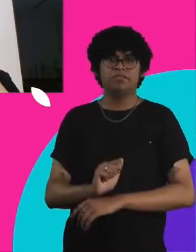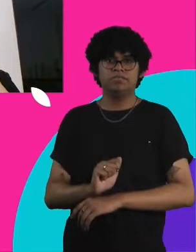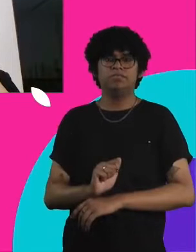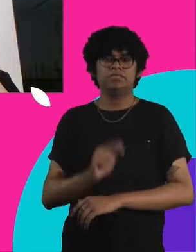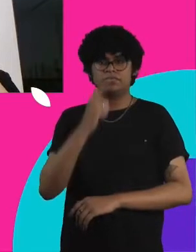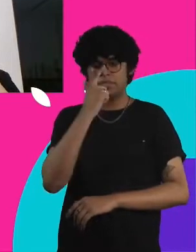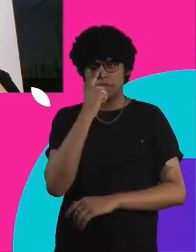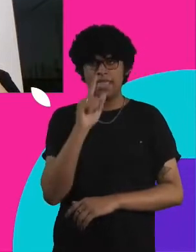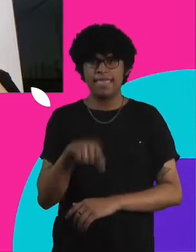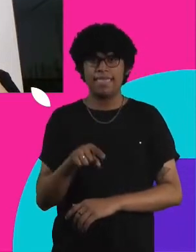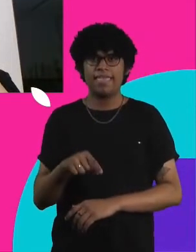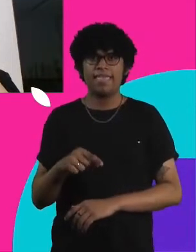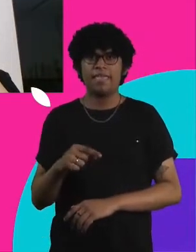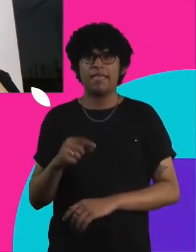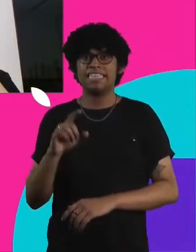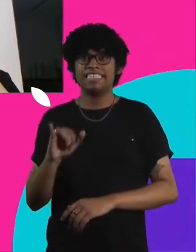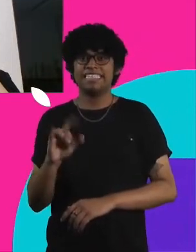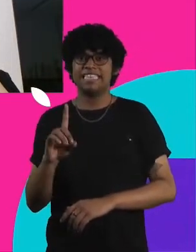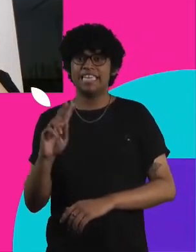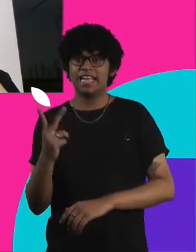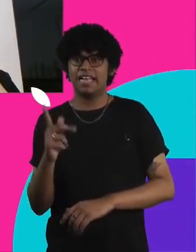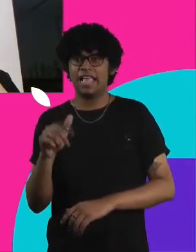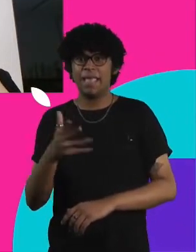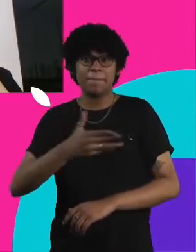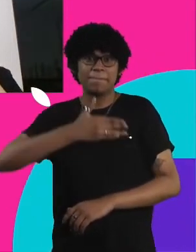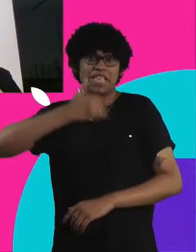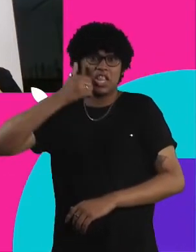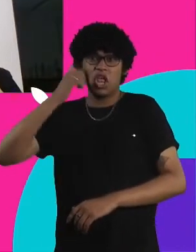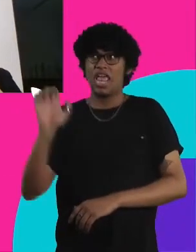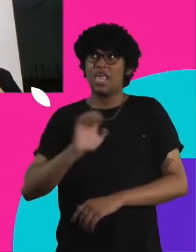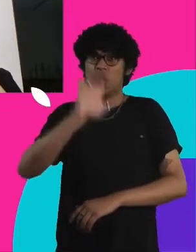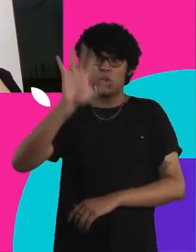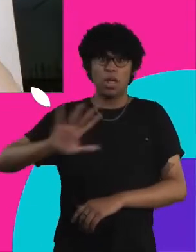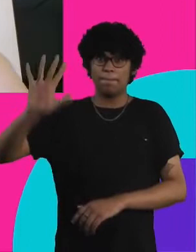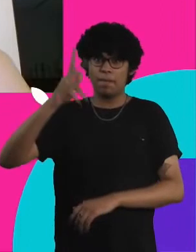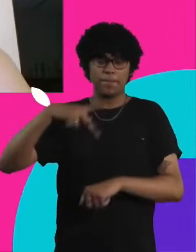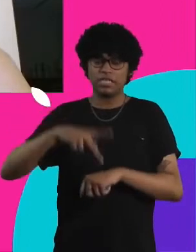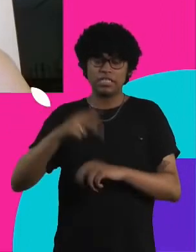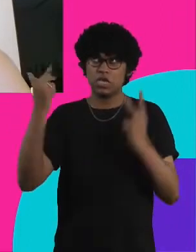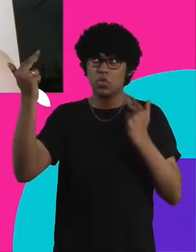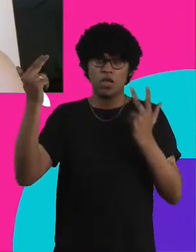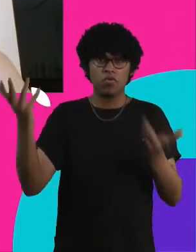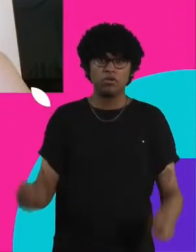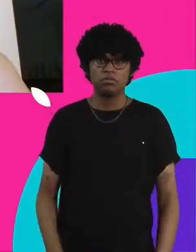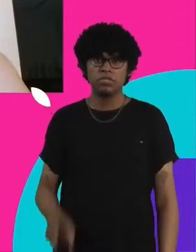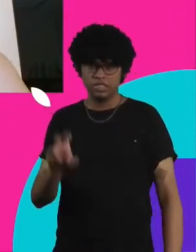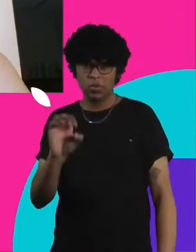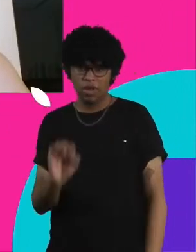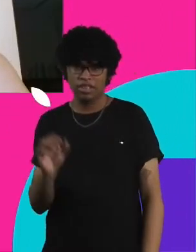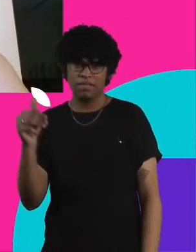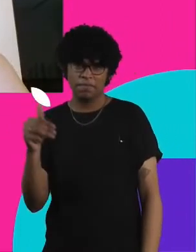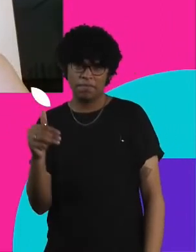que está com um IDH dos melhores países europeus. Então, em 50 metros de um lado, você